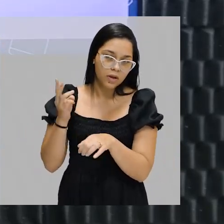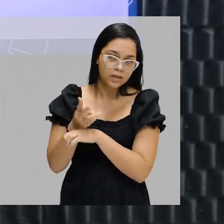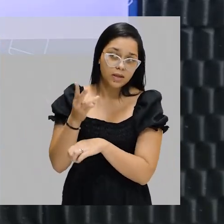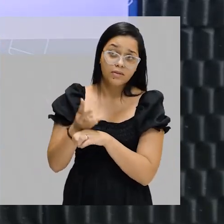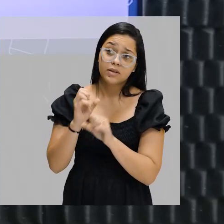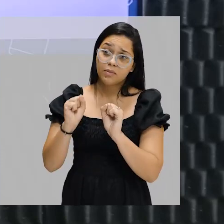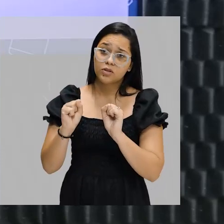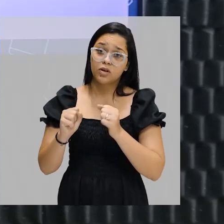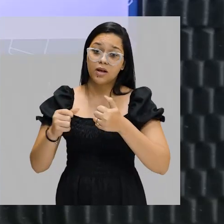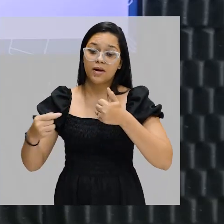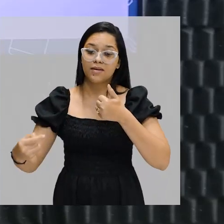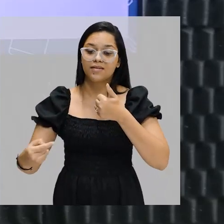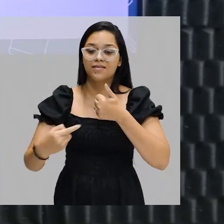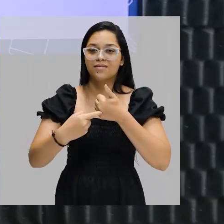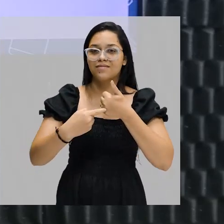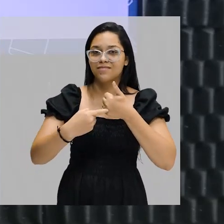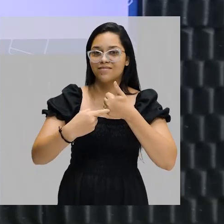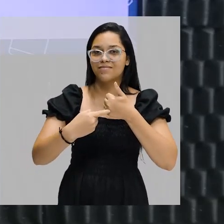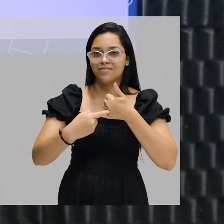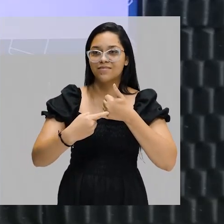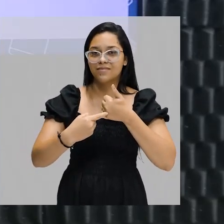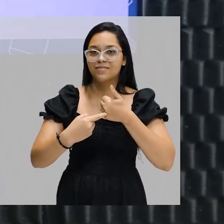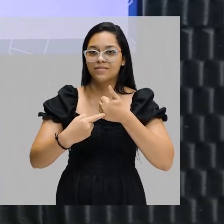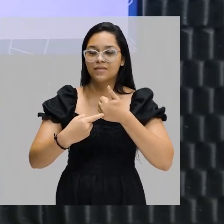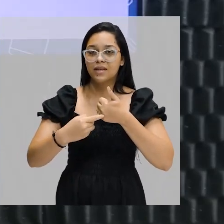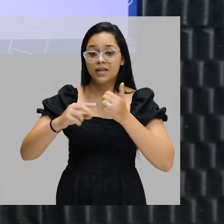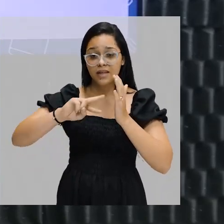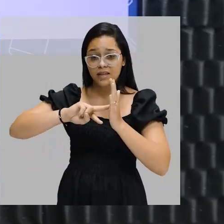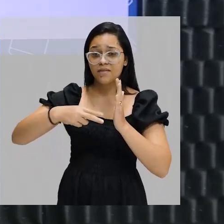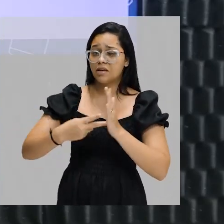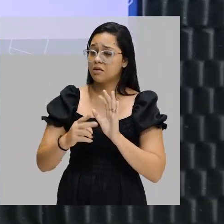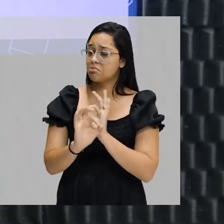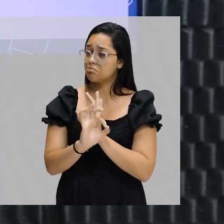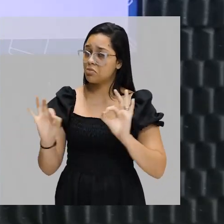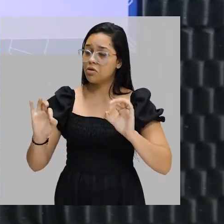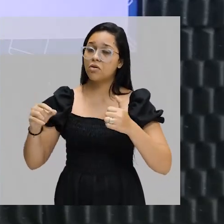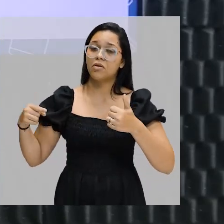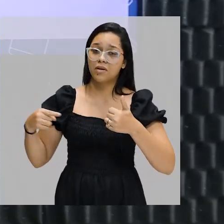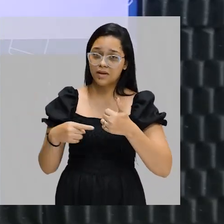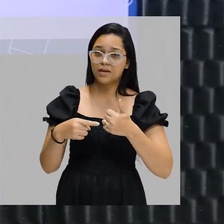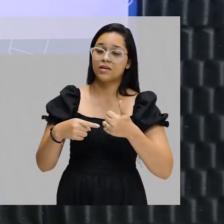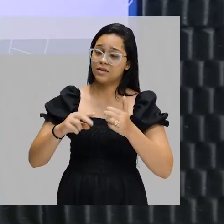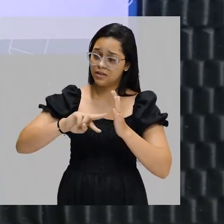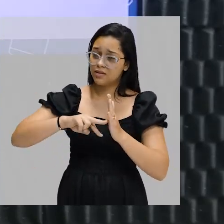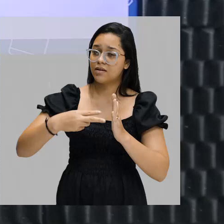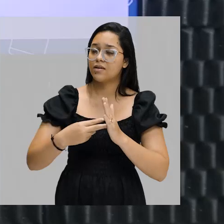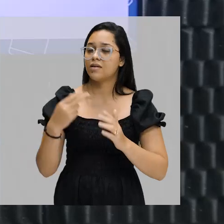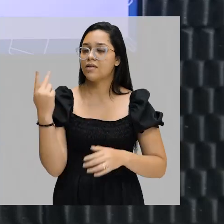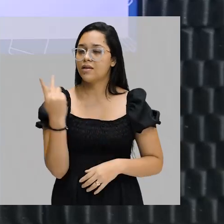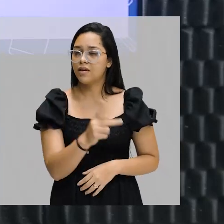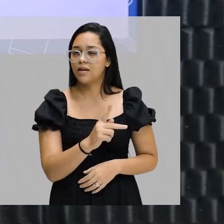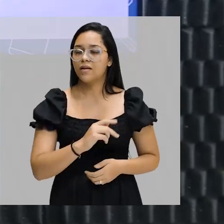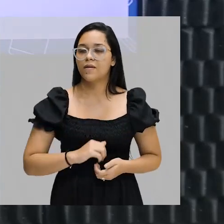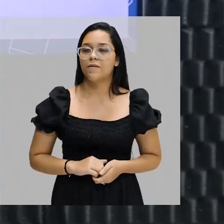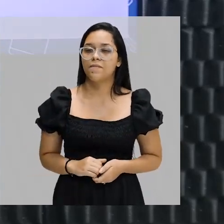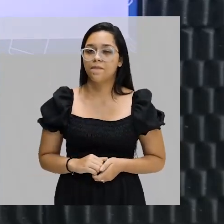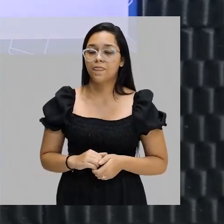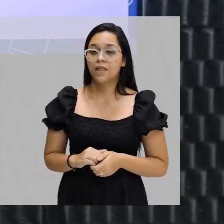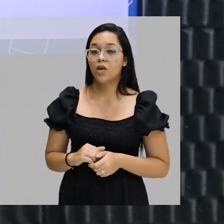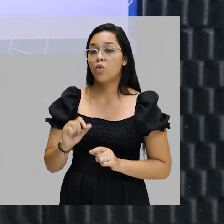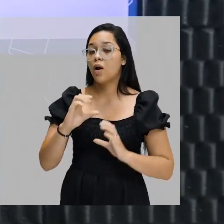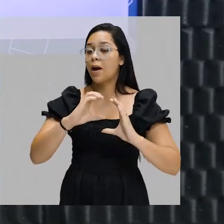você pode colocar aquela mãozinha assim ó que significa que está tudo certo é a significação dela o termo